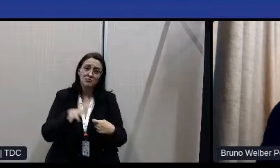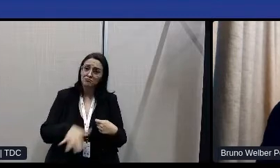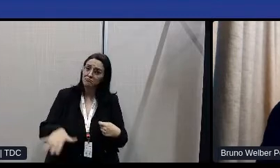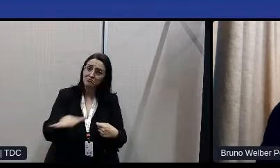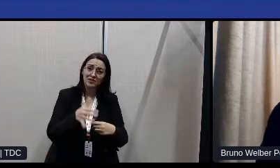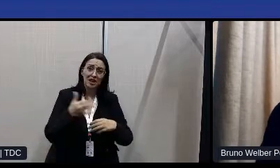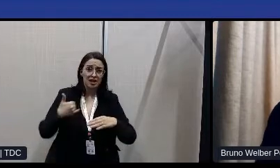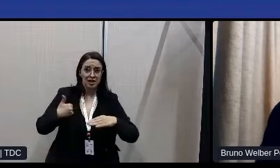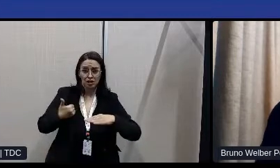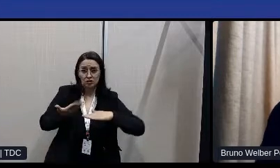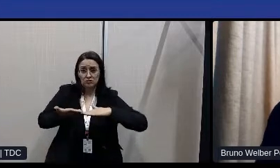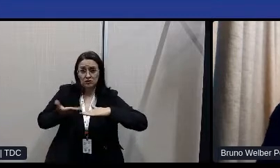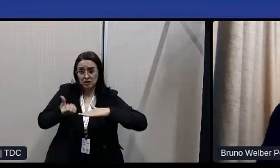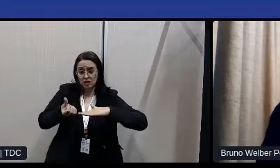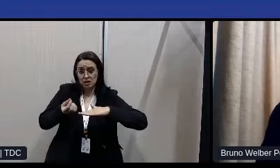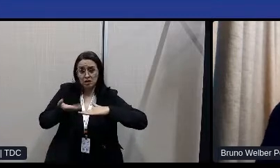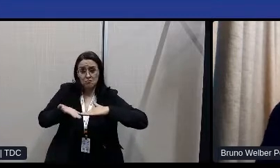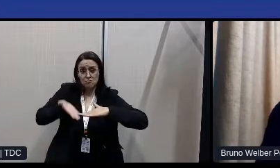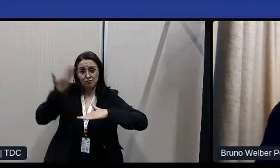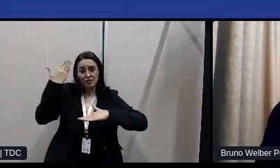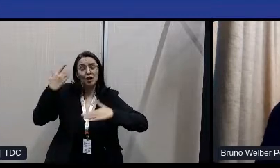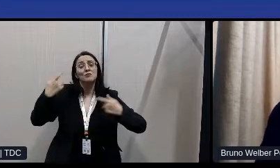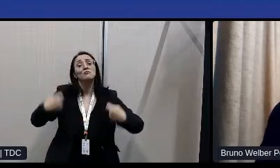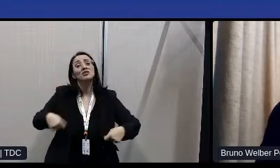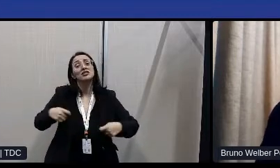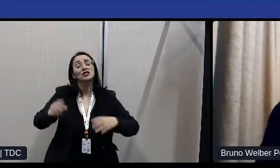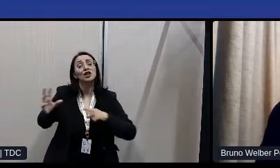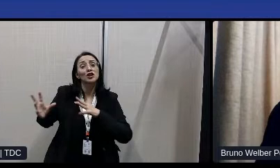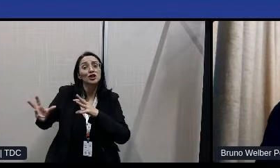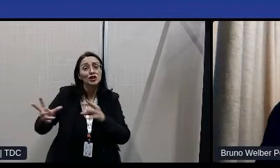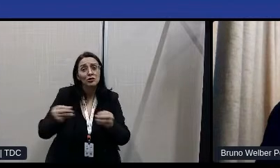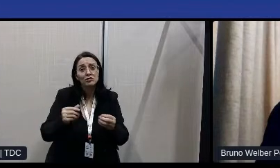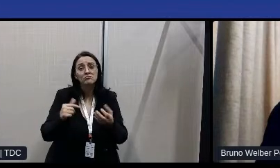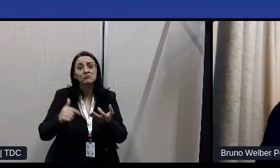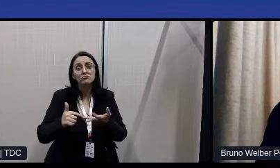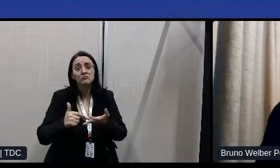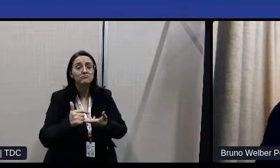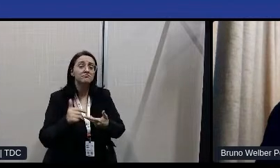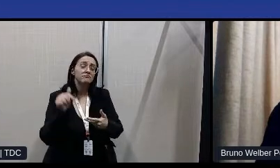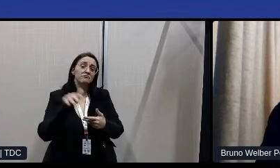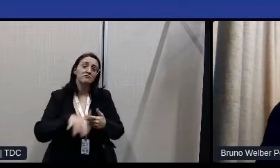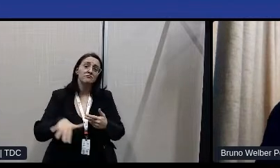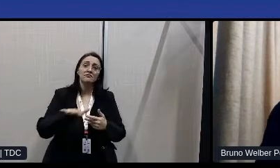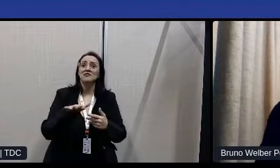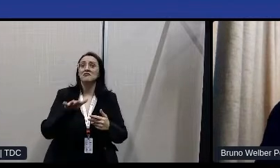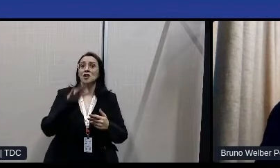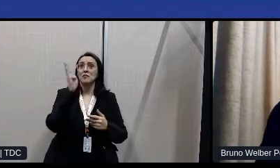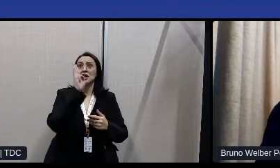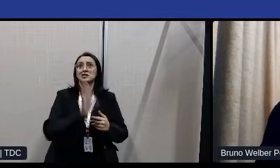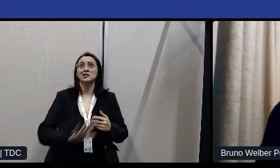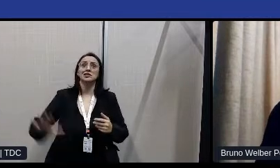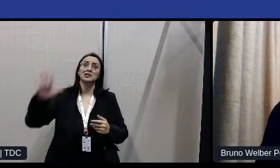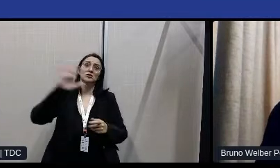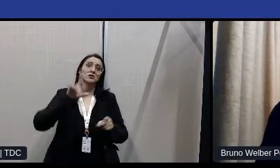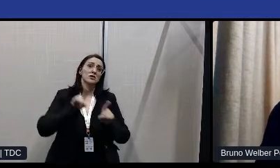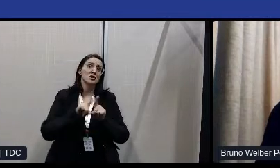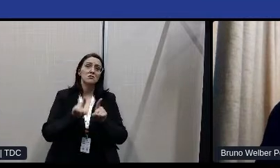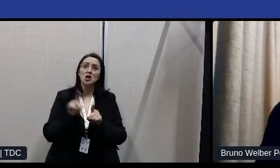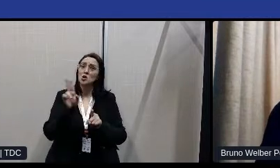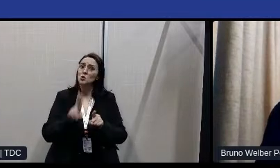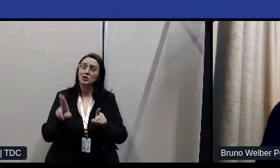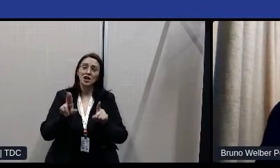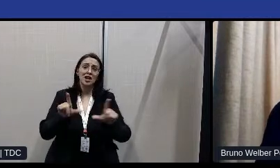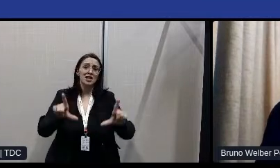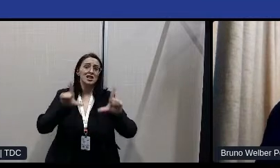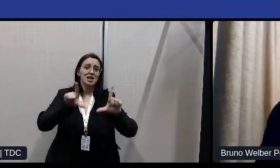mais. Por quê? Seguindo todas as tendências, vamos dizer assim, a nível nacional, também os usuários de leitor de tela com